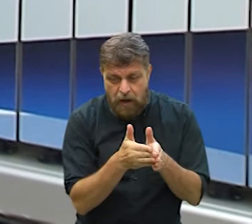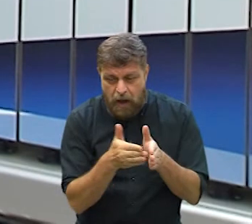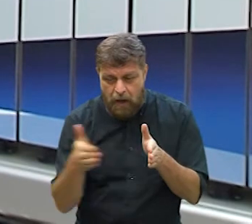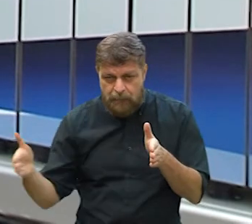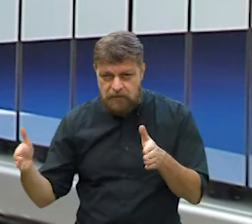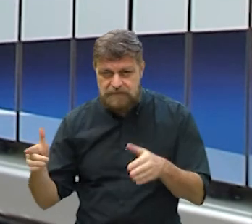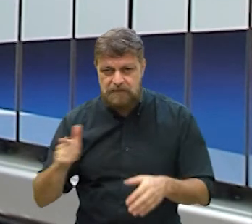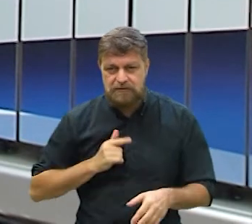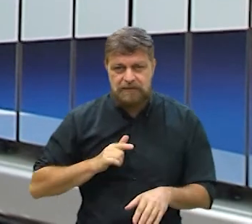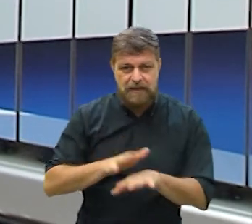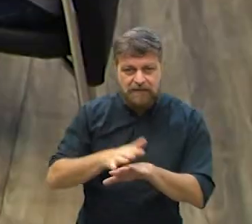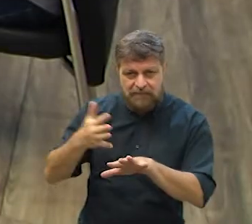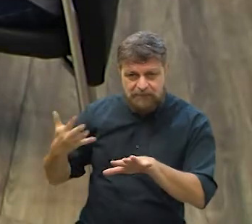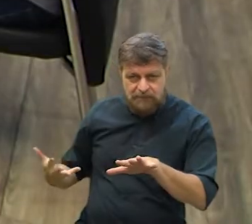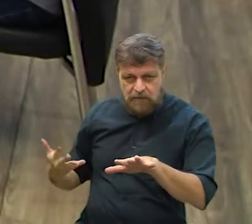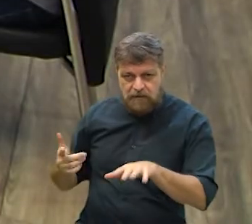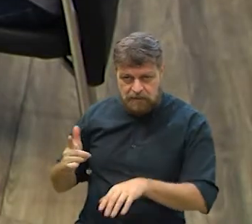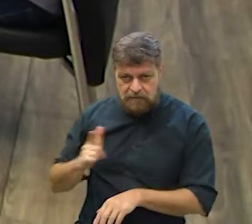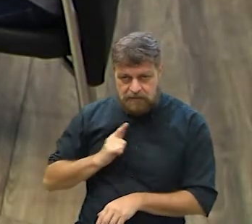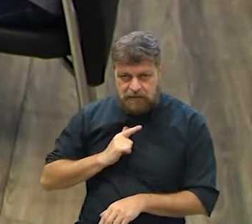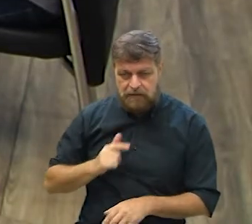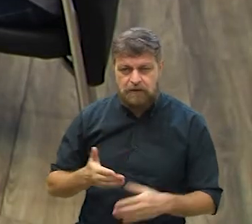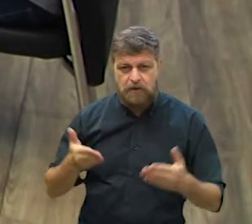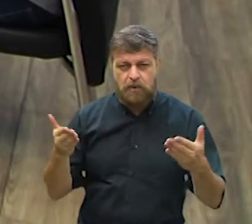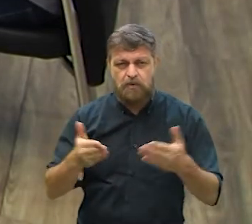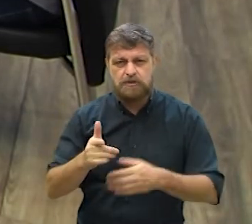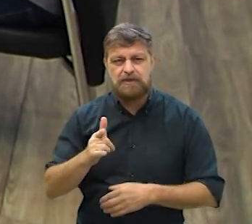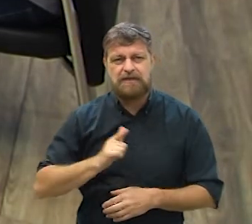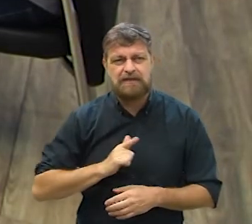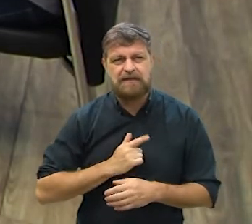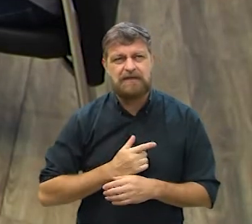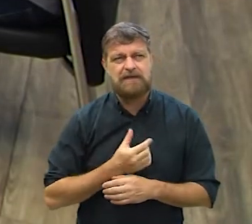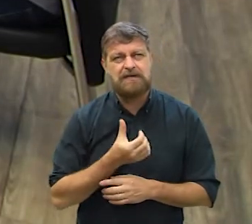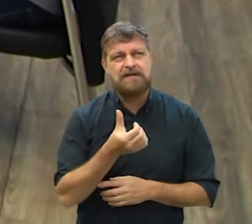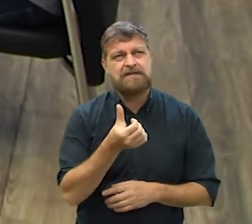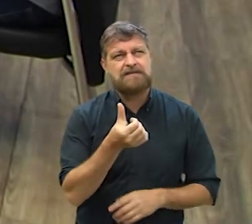Tem algum fora? Hoje, nós estamos com